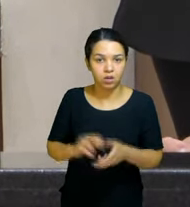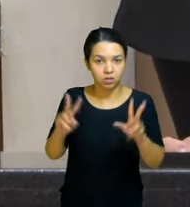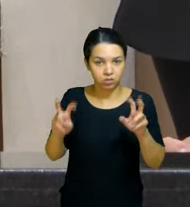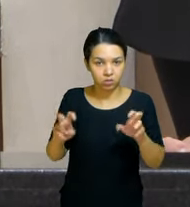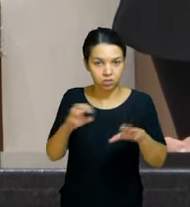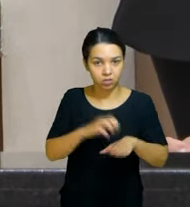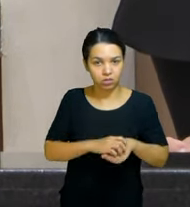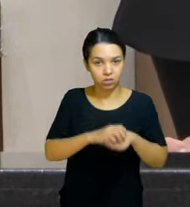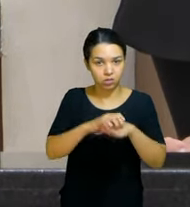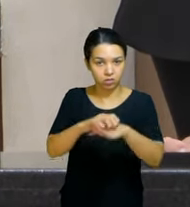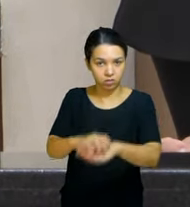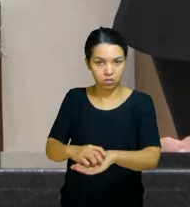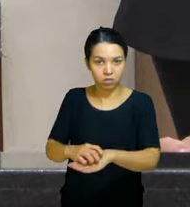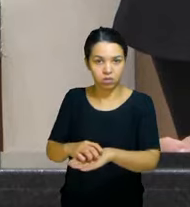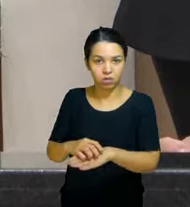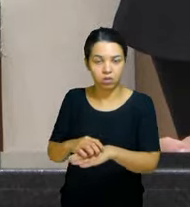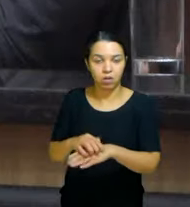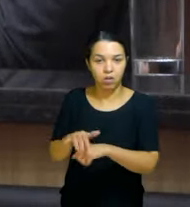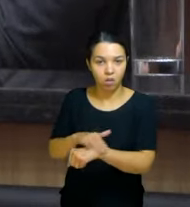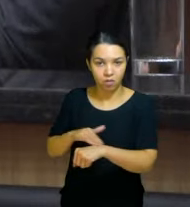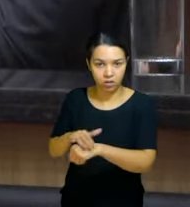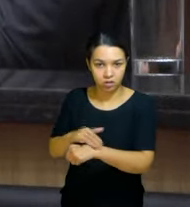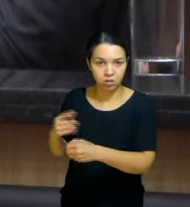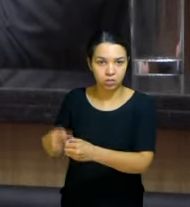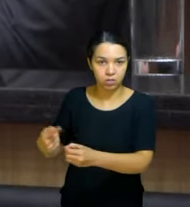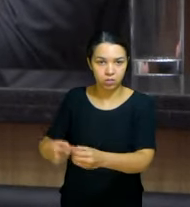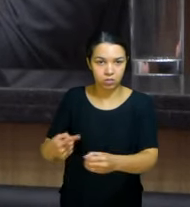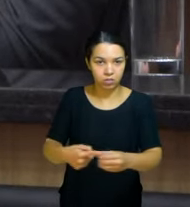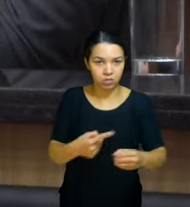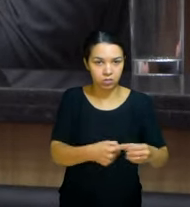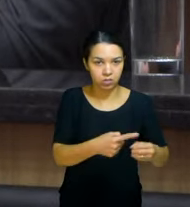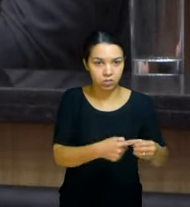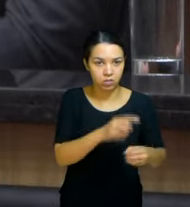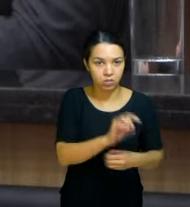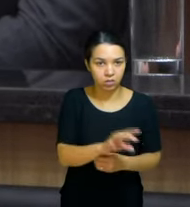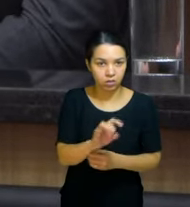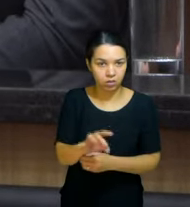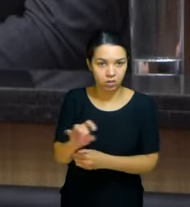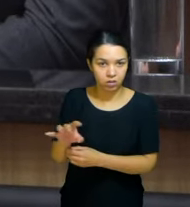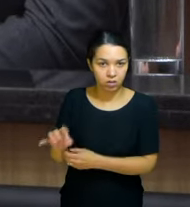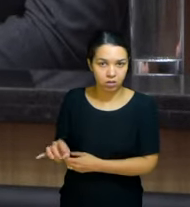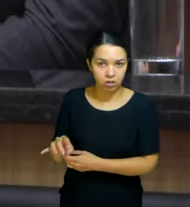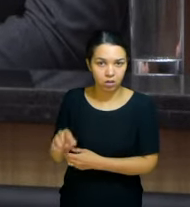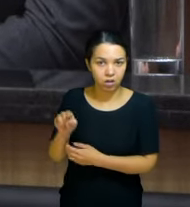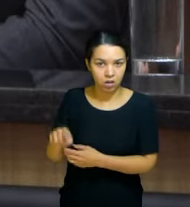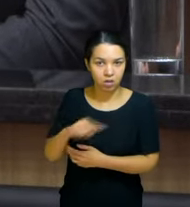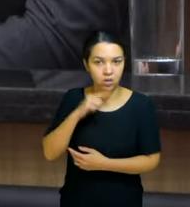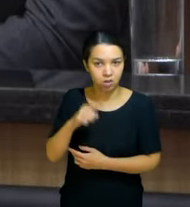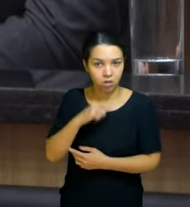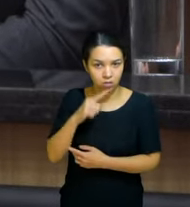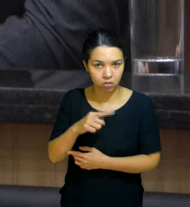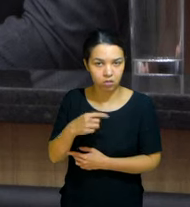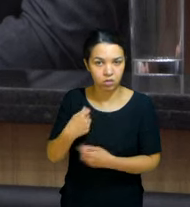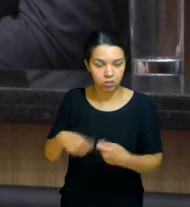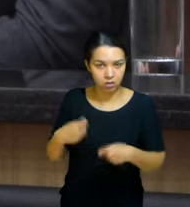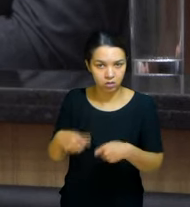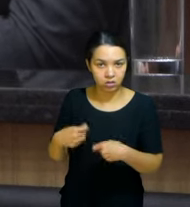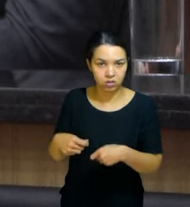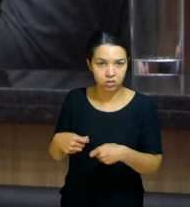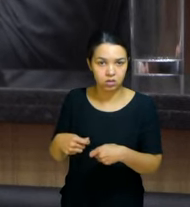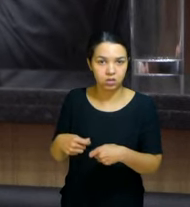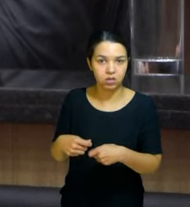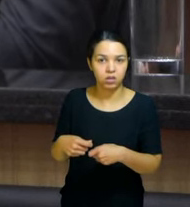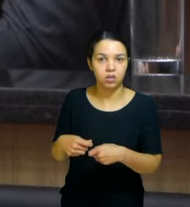conversar município por município, vai ter que ser de per si. Aquele que não tiver condições, eu vou ter que abarcar, mas aquela prefeitura que